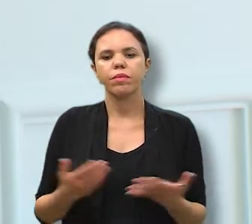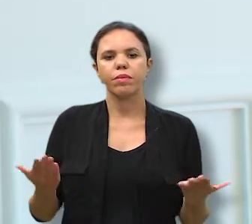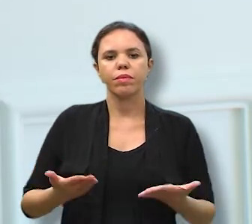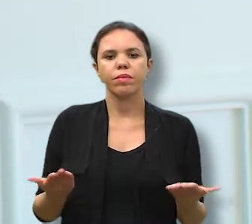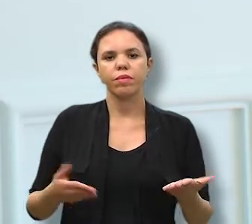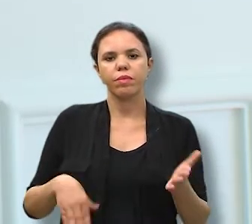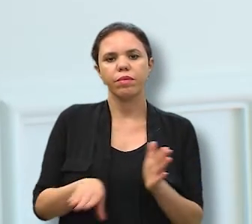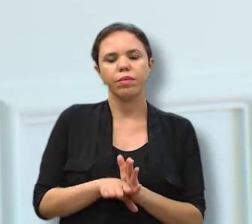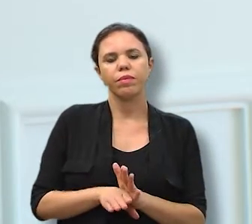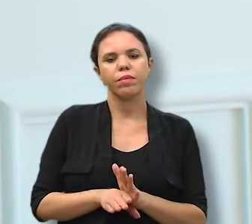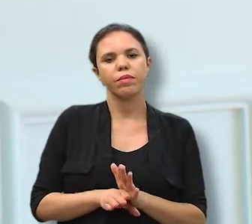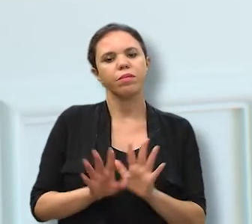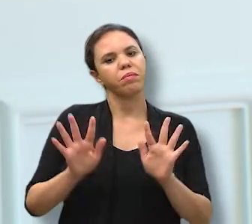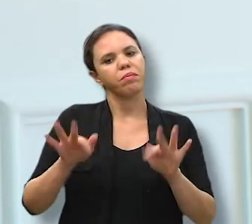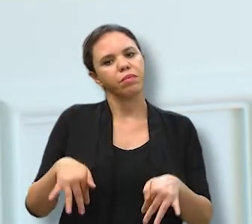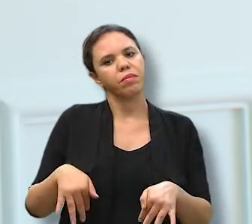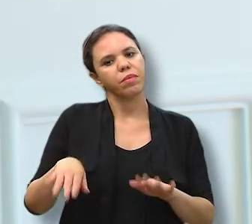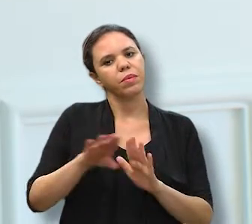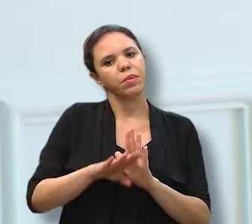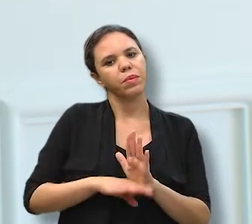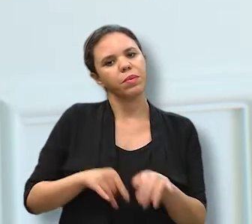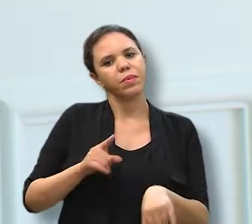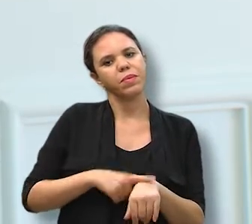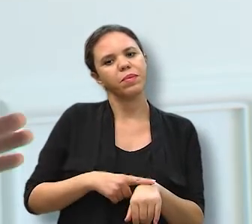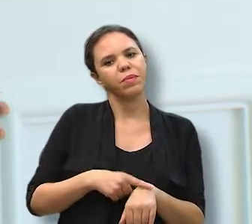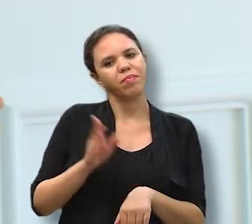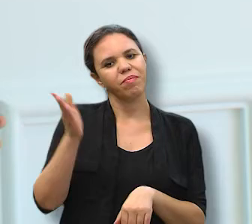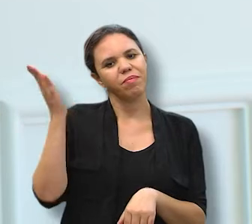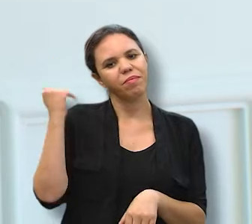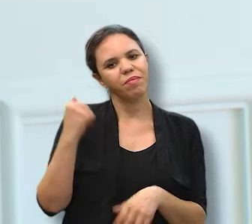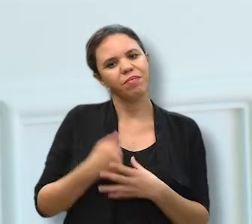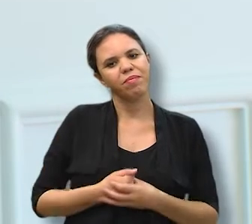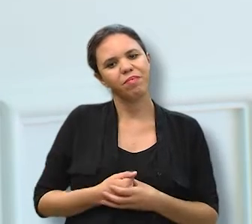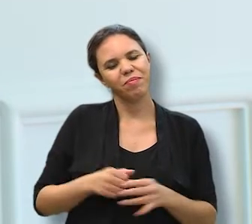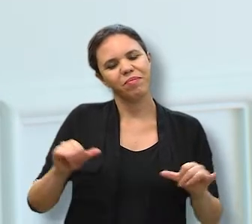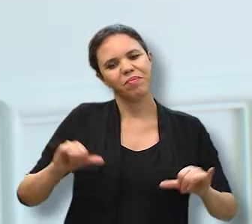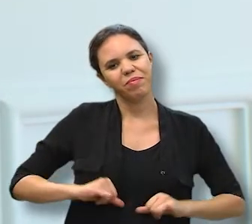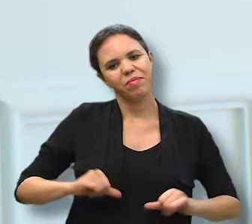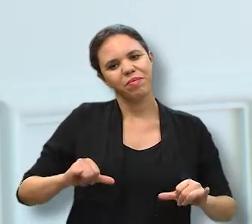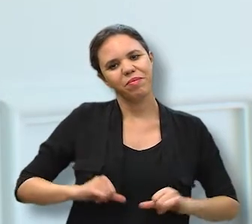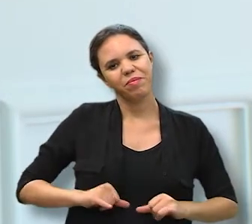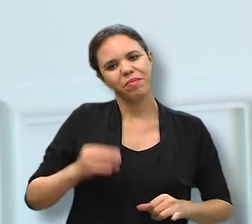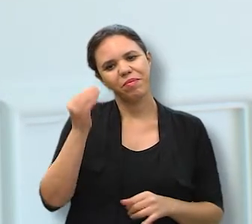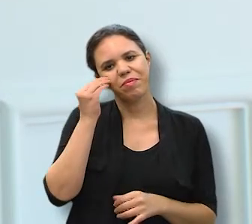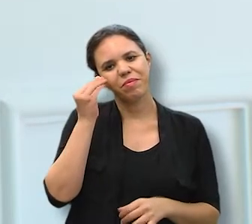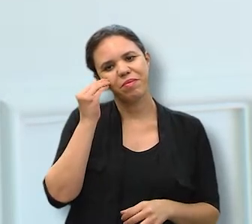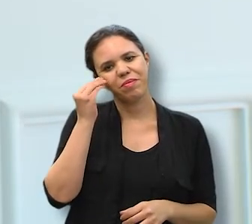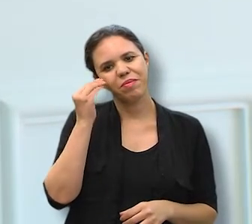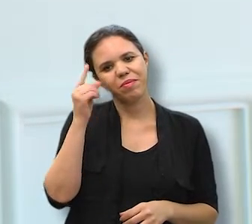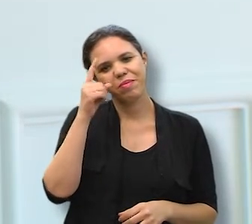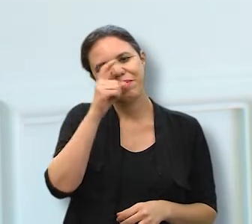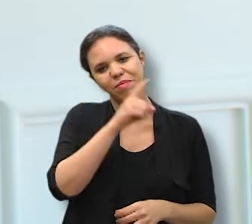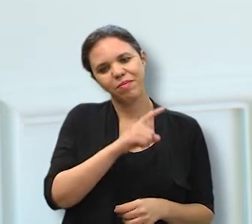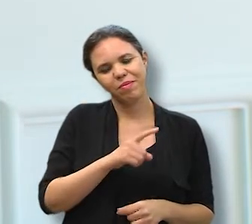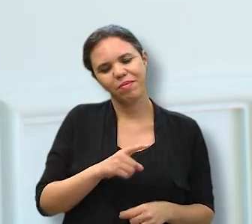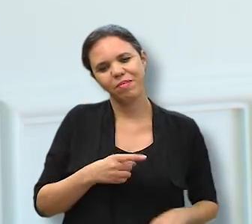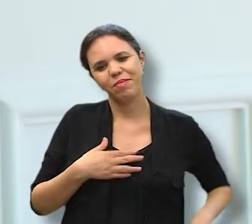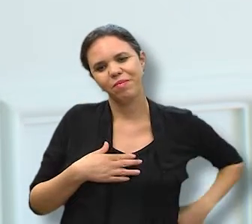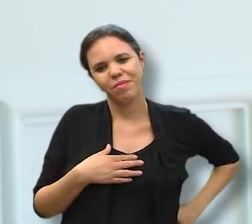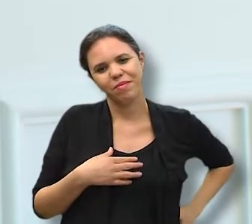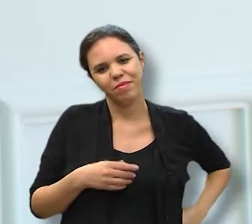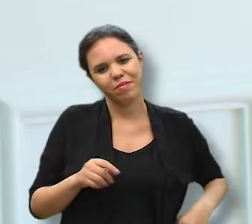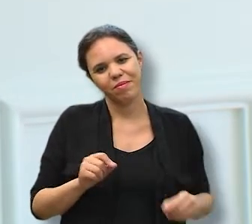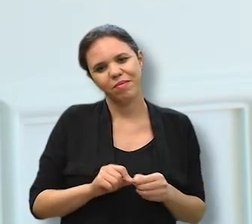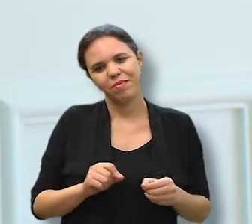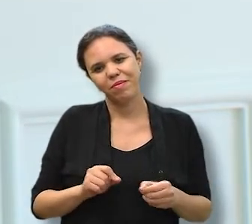Agora chegamos no final do programa, aquele momento que você já sabe, que eu sofro, é um momento muito sofrido, mas eu faço